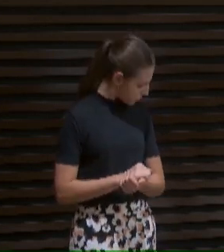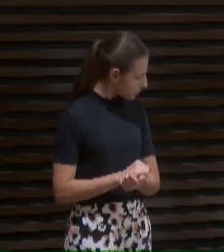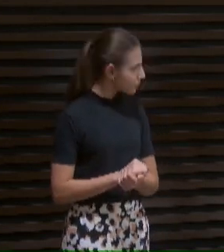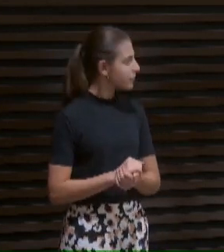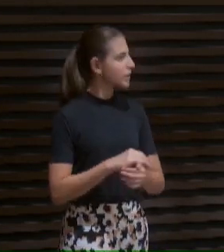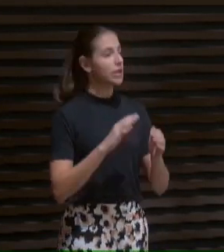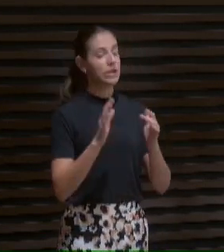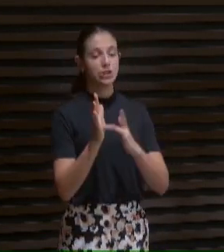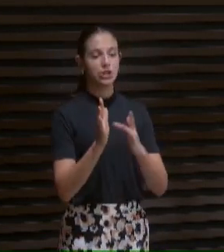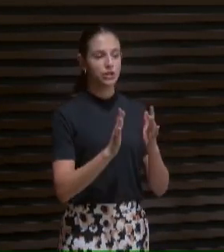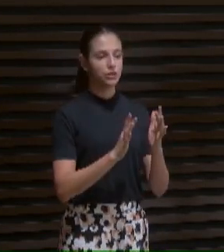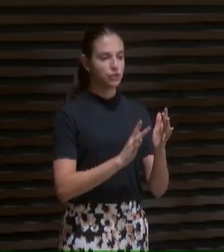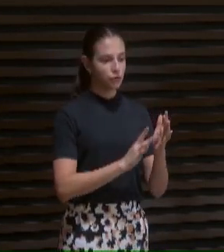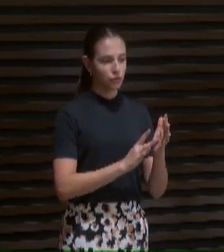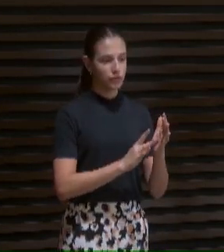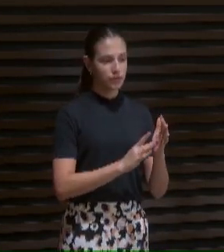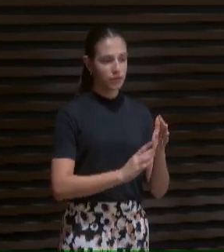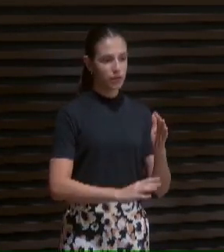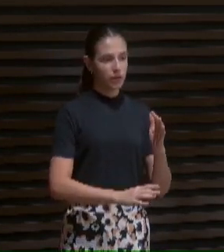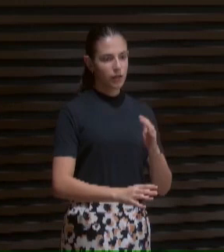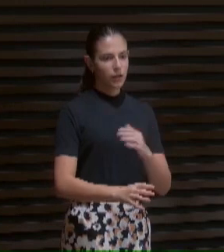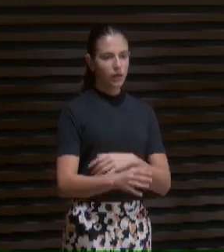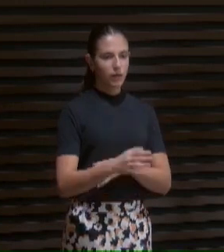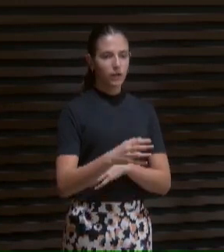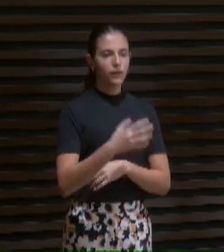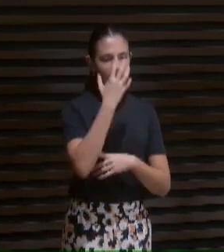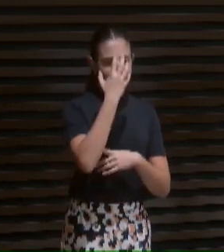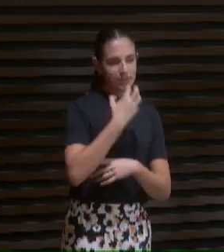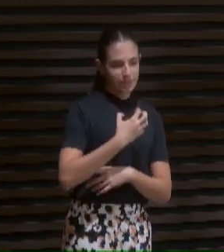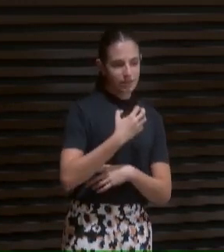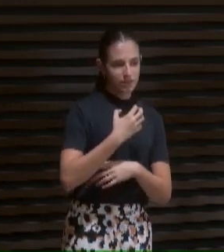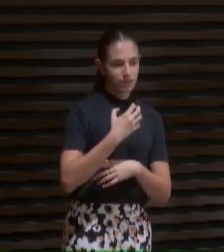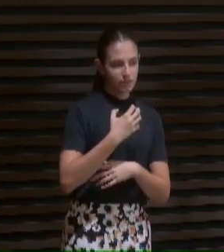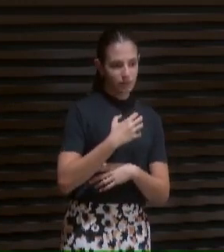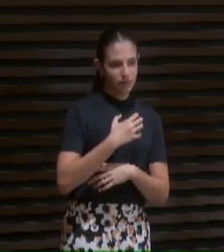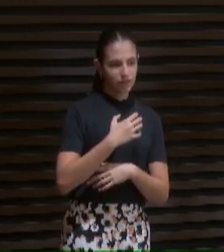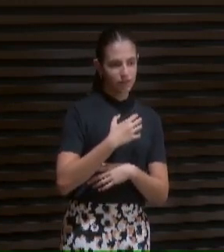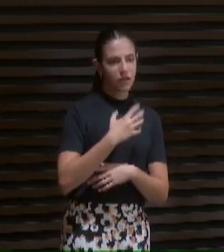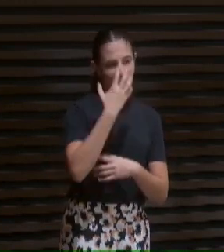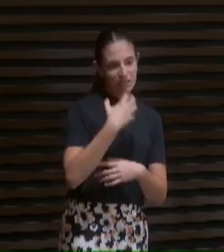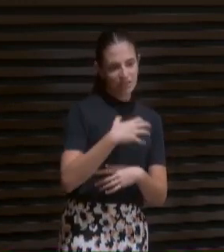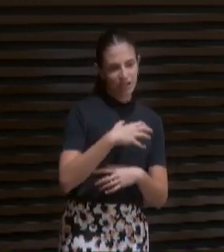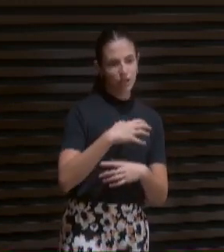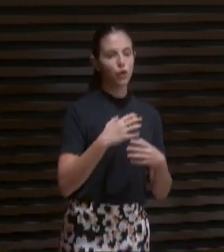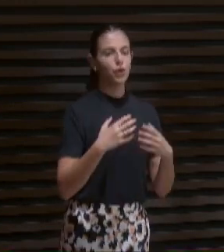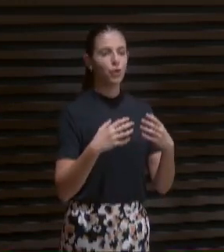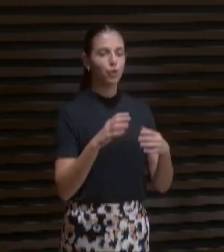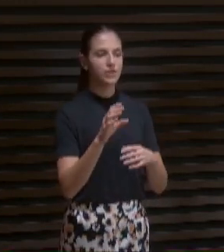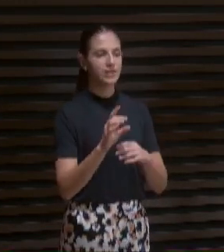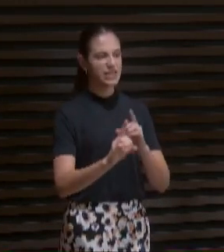Jesus, ele foi muito enfático com os seus discípulos, e a primeira coisa que ele disse sobre o fim dos tempos, ele disse, cuidado,